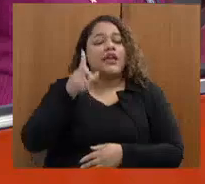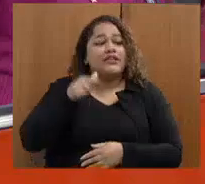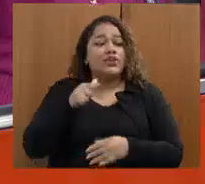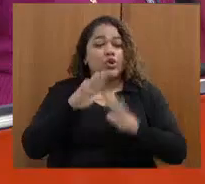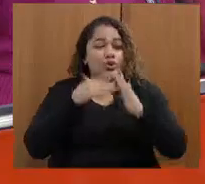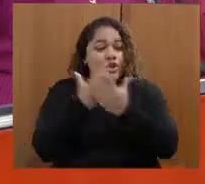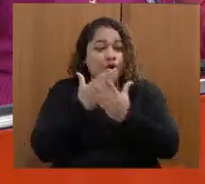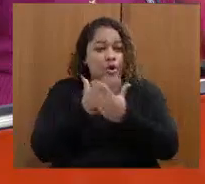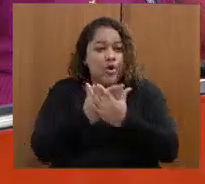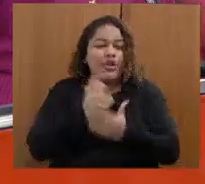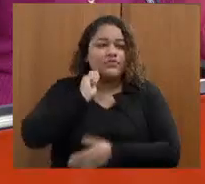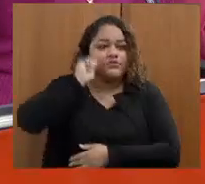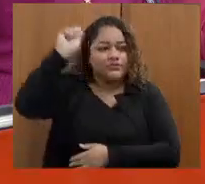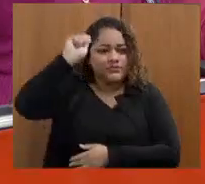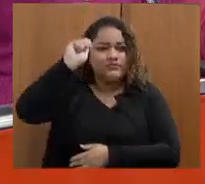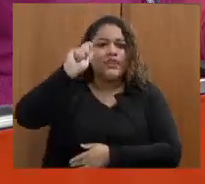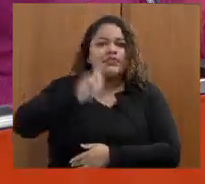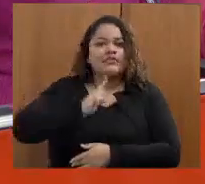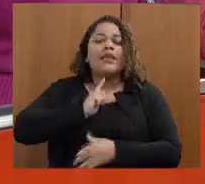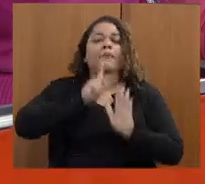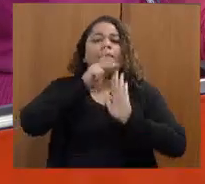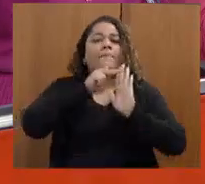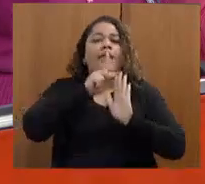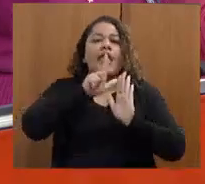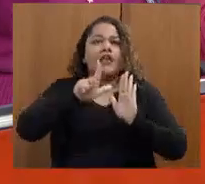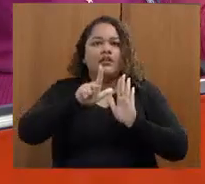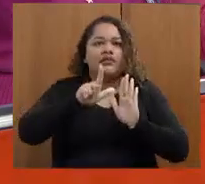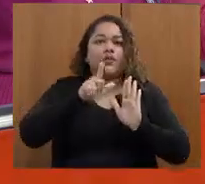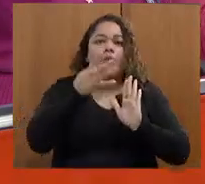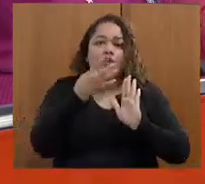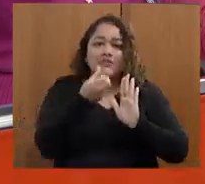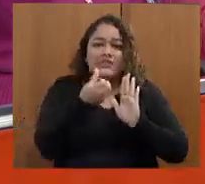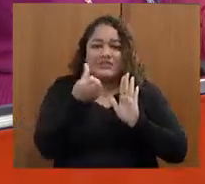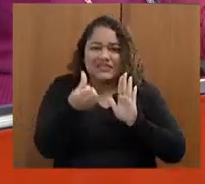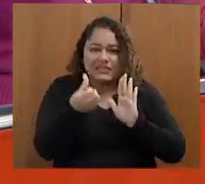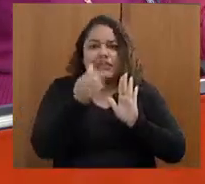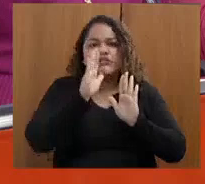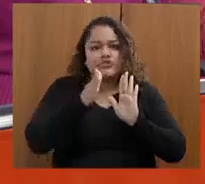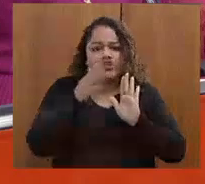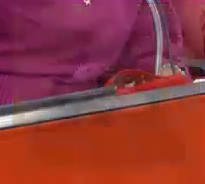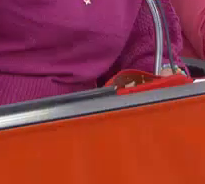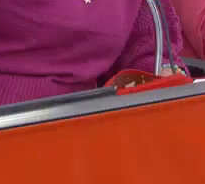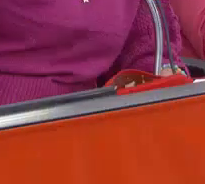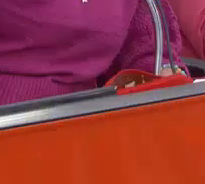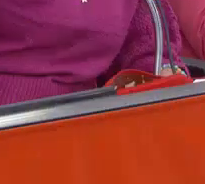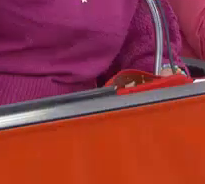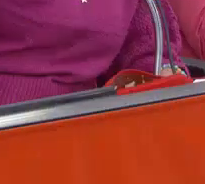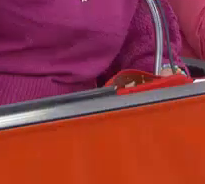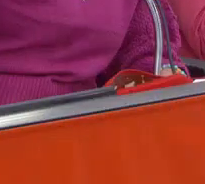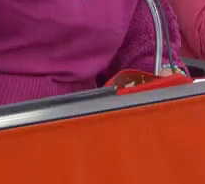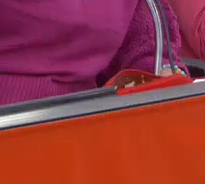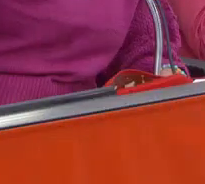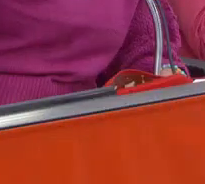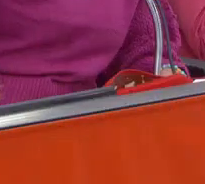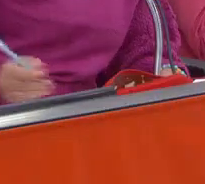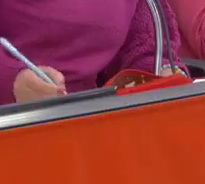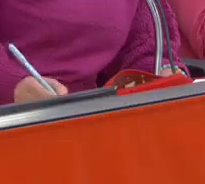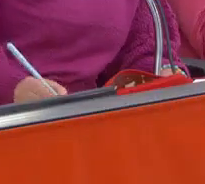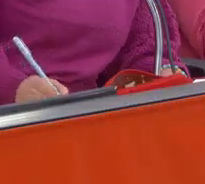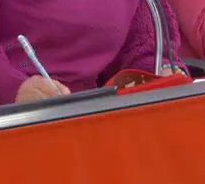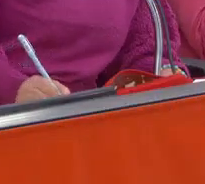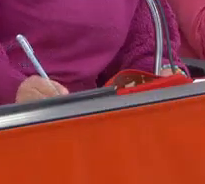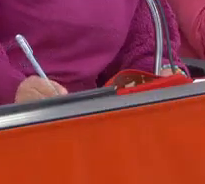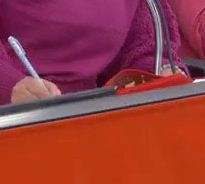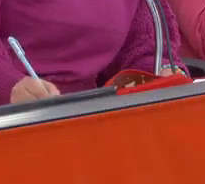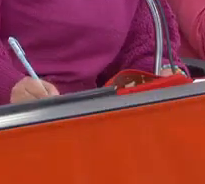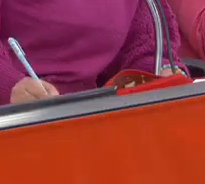leu 406 ele está em discussão na casa tá na comissão de constituição e justiça e